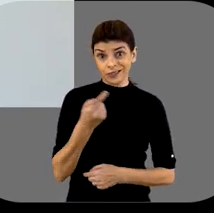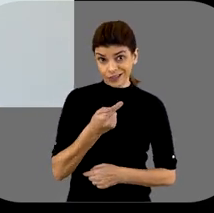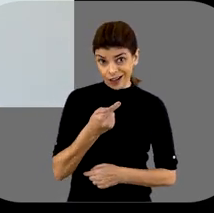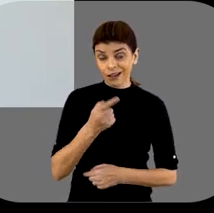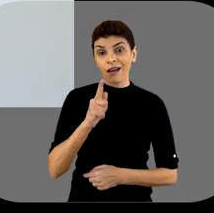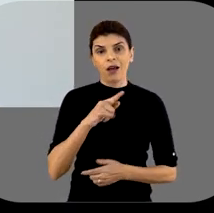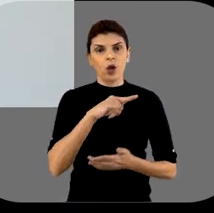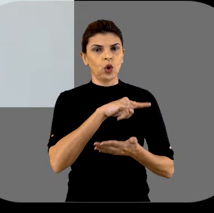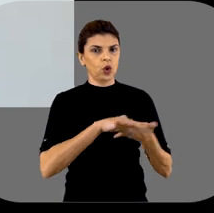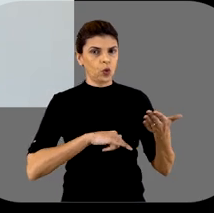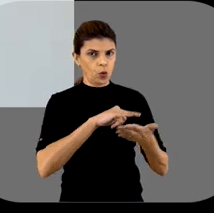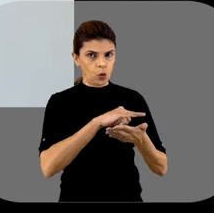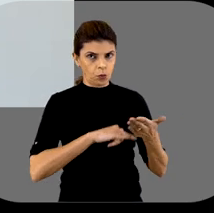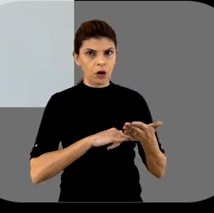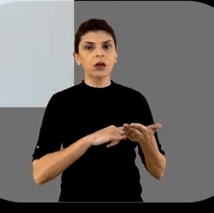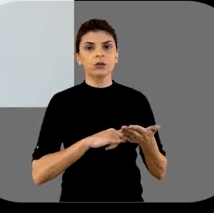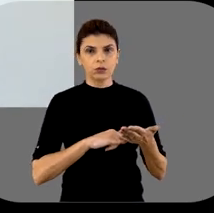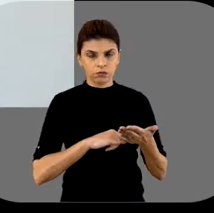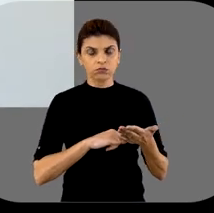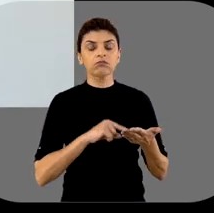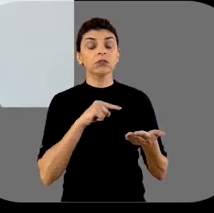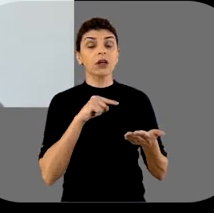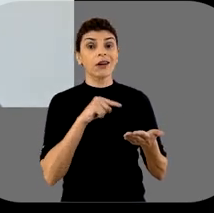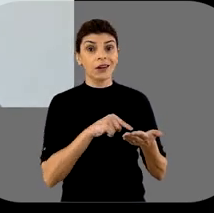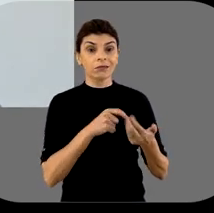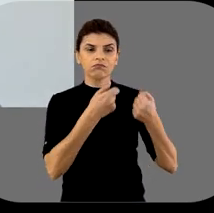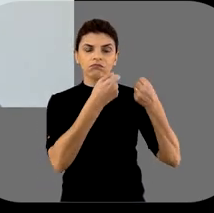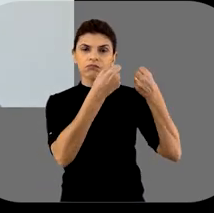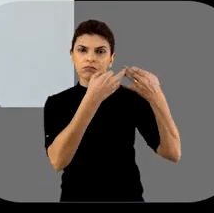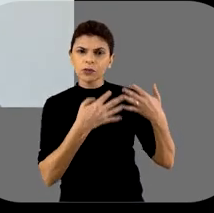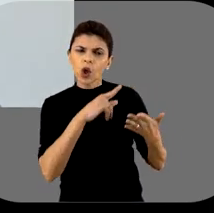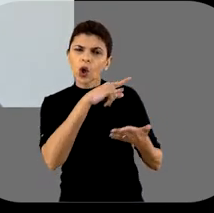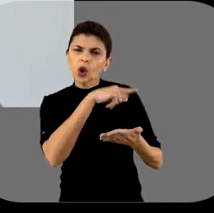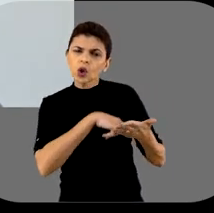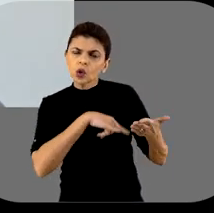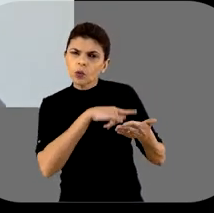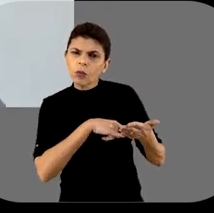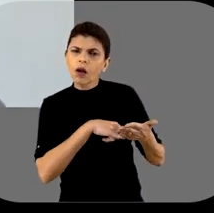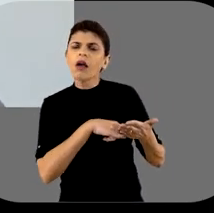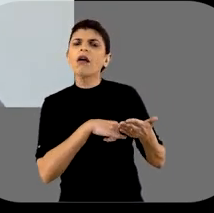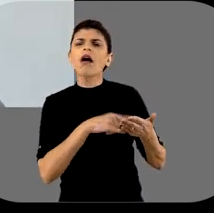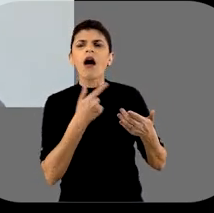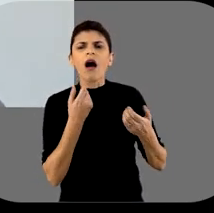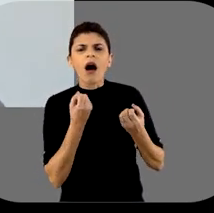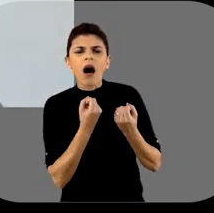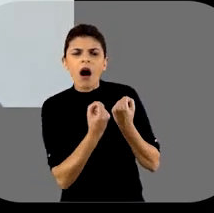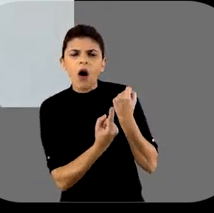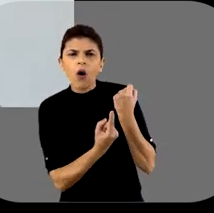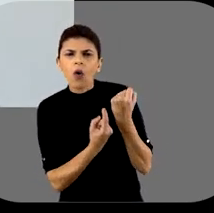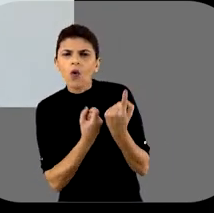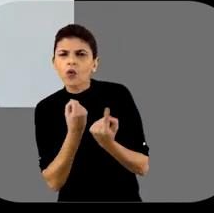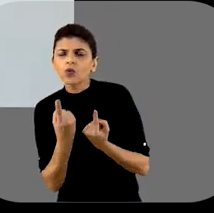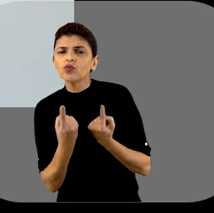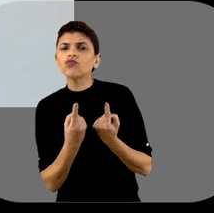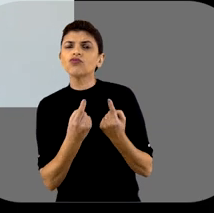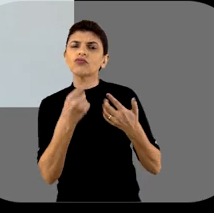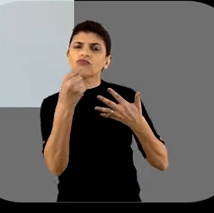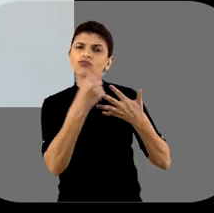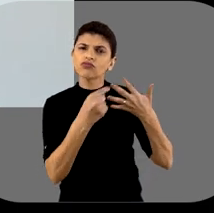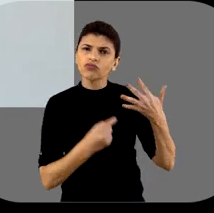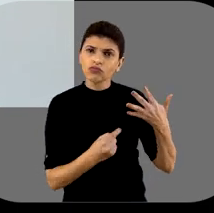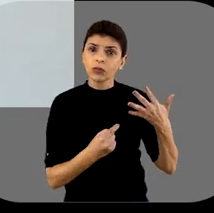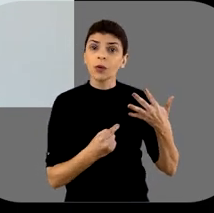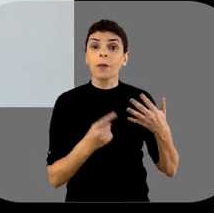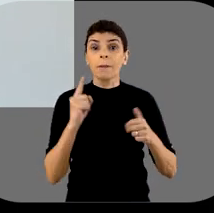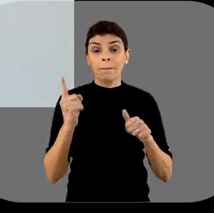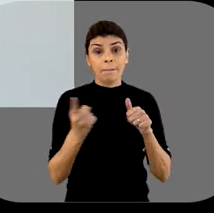desse documento que eu tô me referindo, ao qual eu estou me referindo, e esse documento considera alguns critérios de confirmação. O